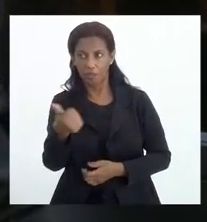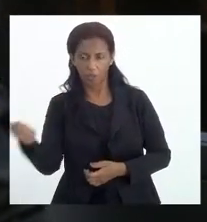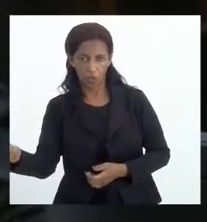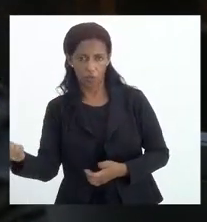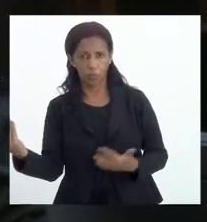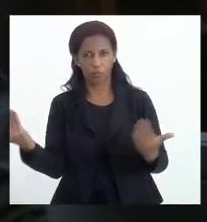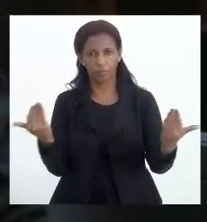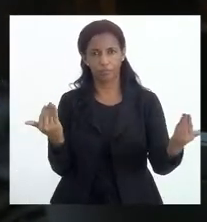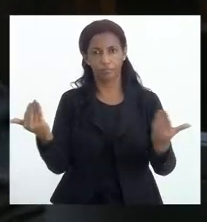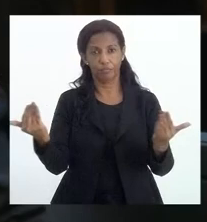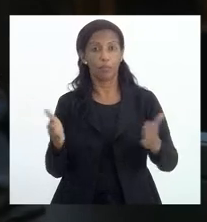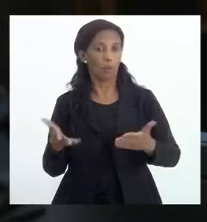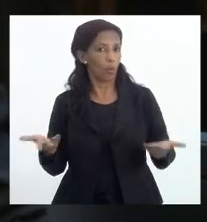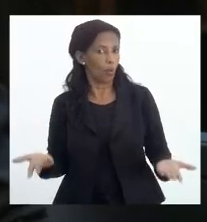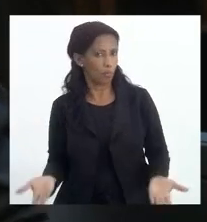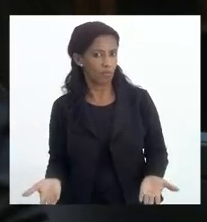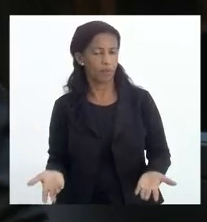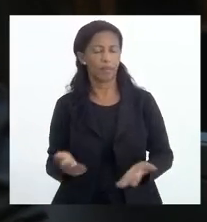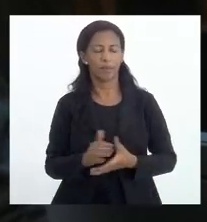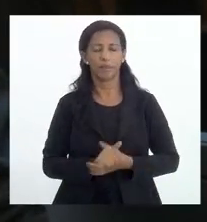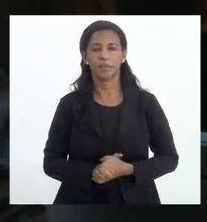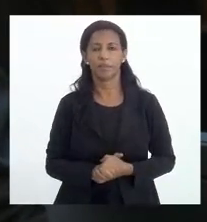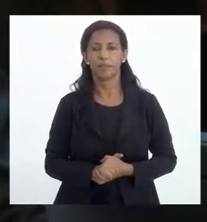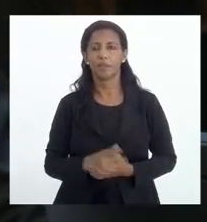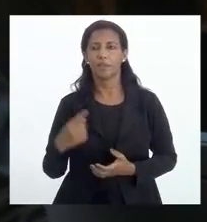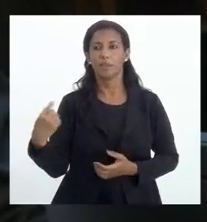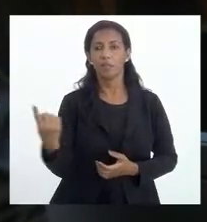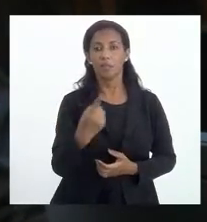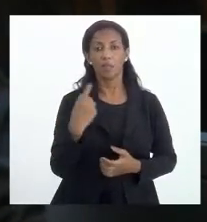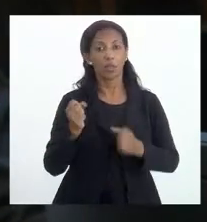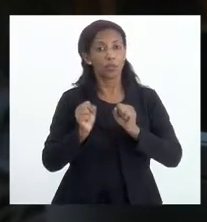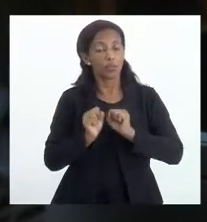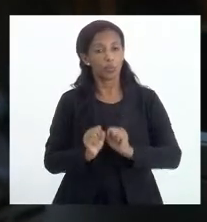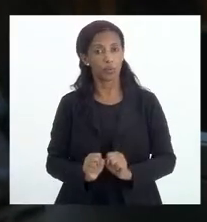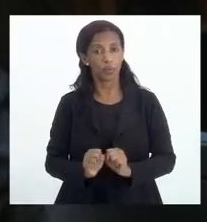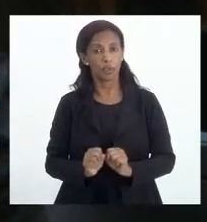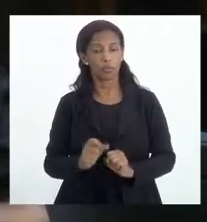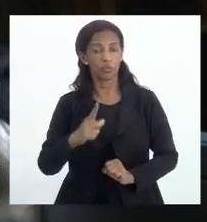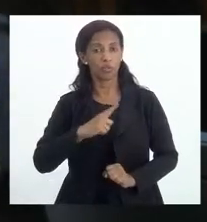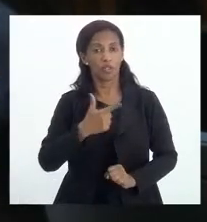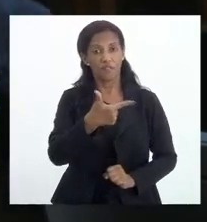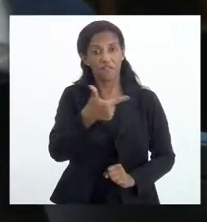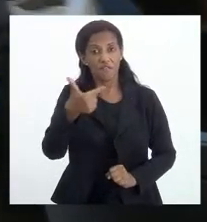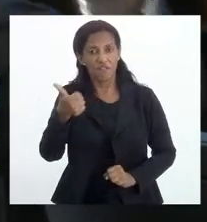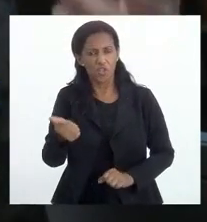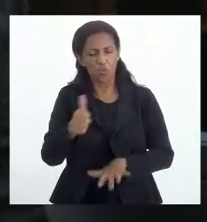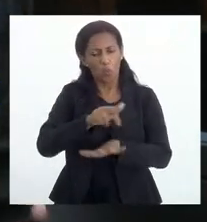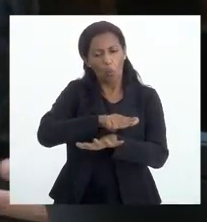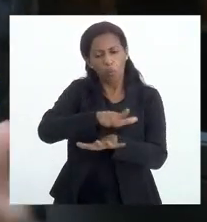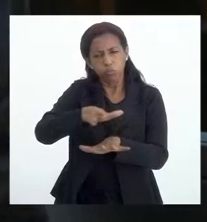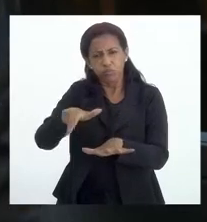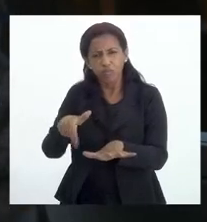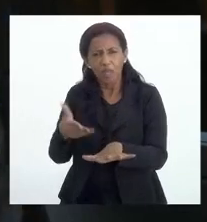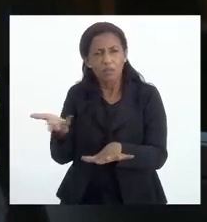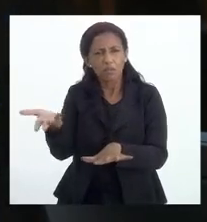2021. Obviamente que nós poderíamos utilizar 21, como vários dos